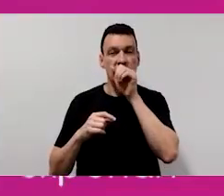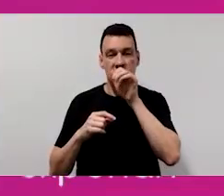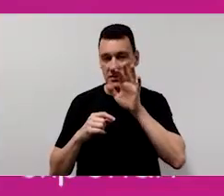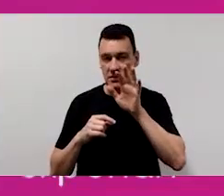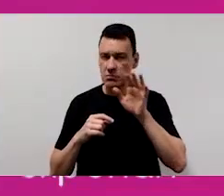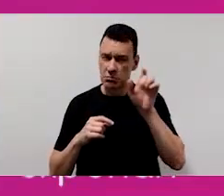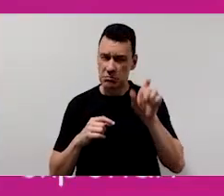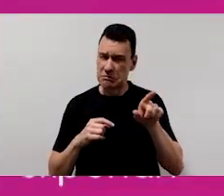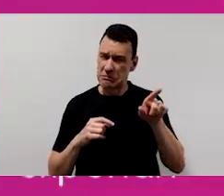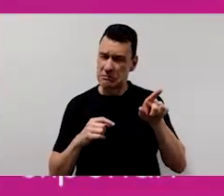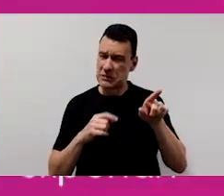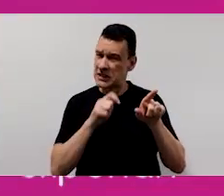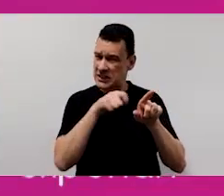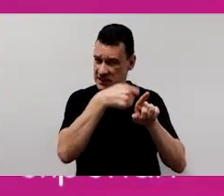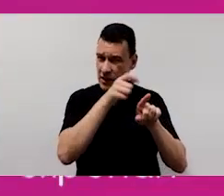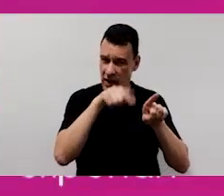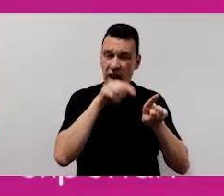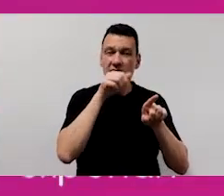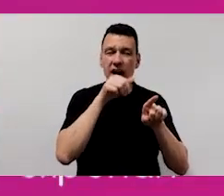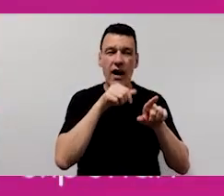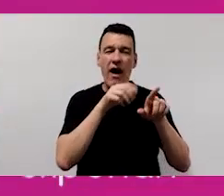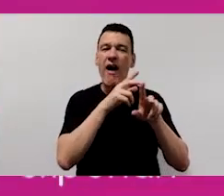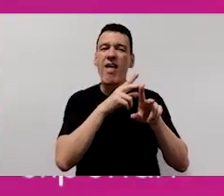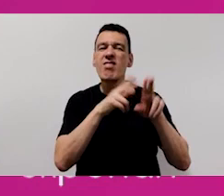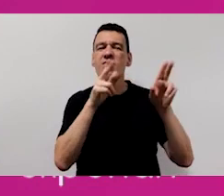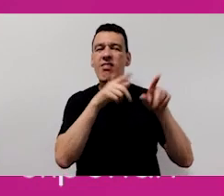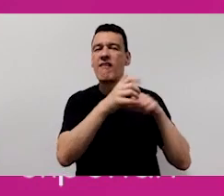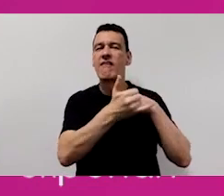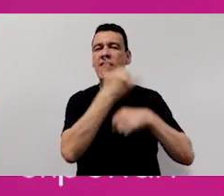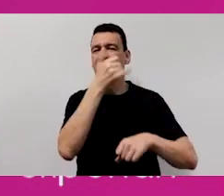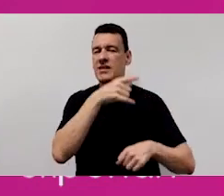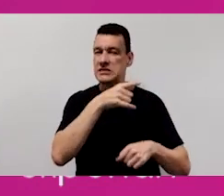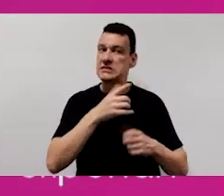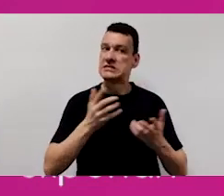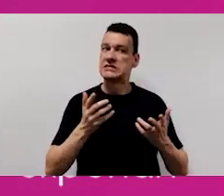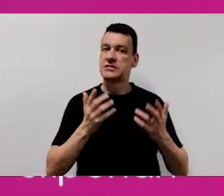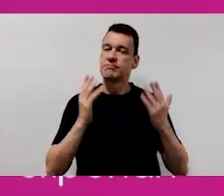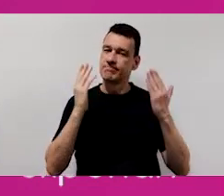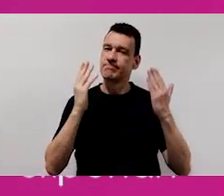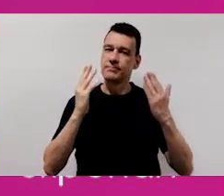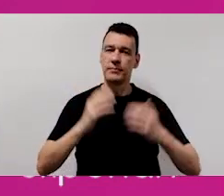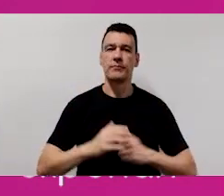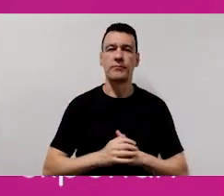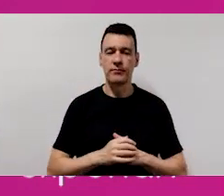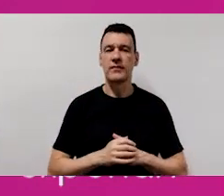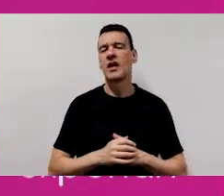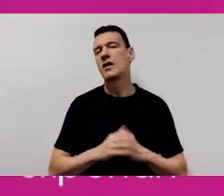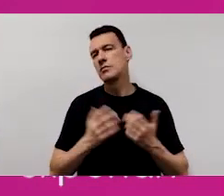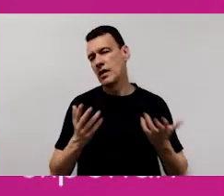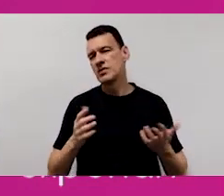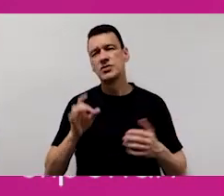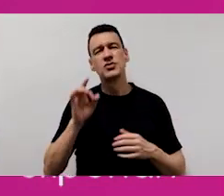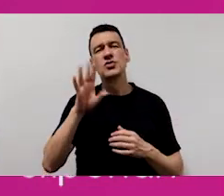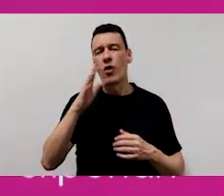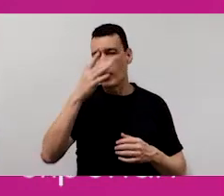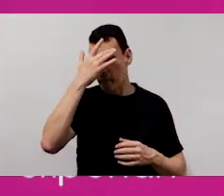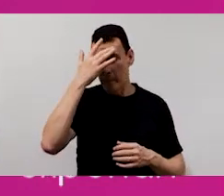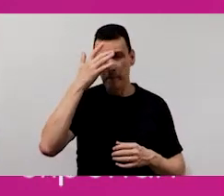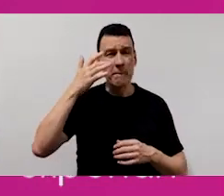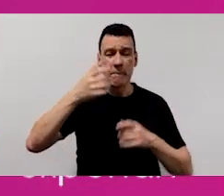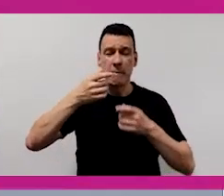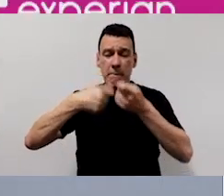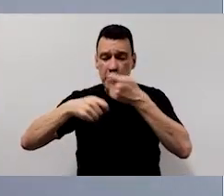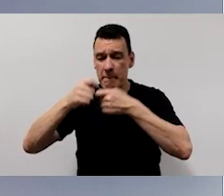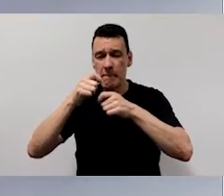Bom, por trás de toda a transação tem uma pessoa. Como a Rafa disse, não são só empresas, mercado, são pessoas. E a